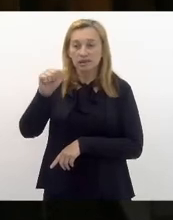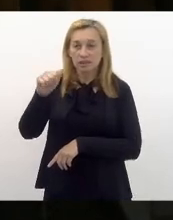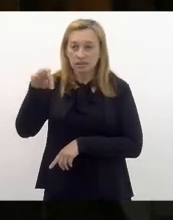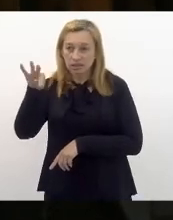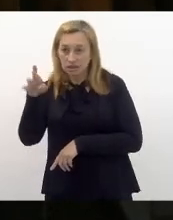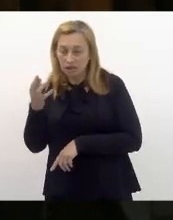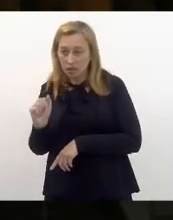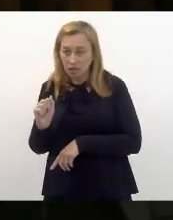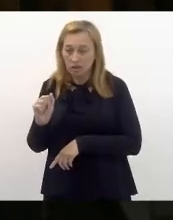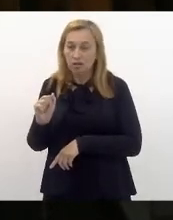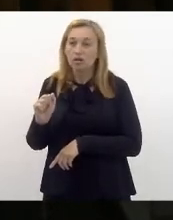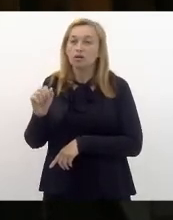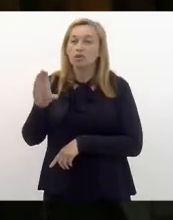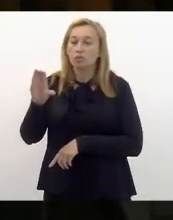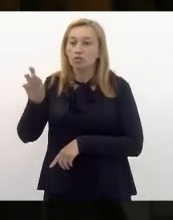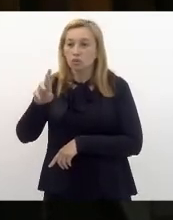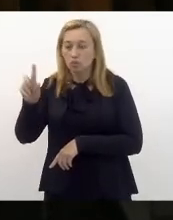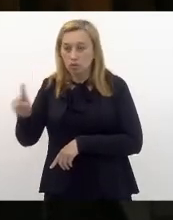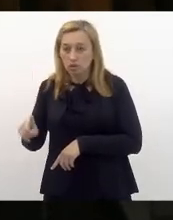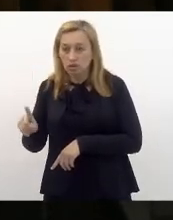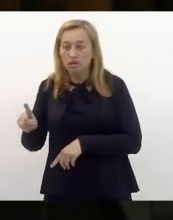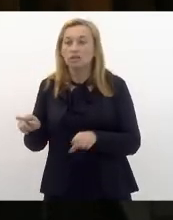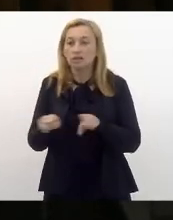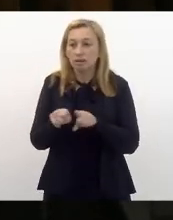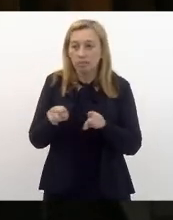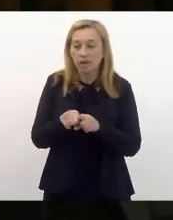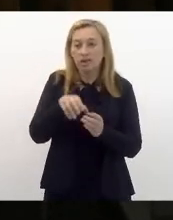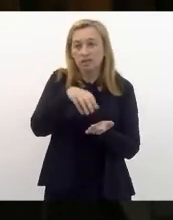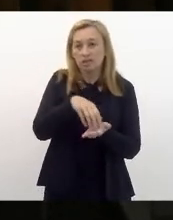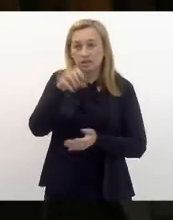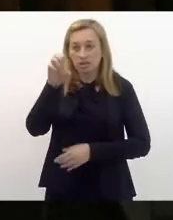um candidato de centro-esquerda